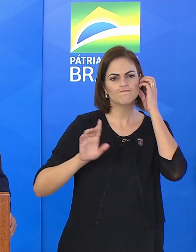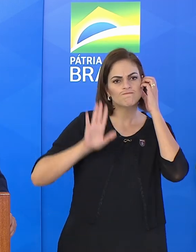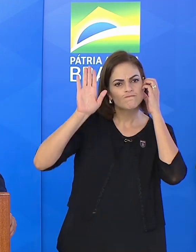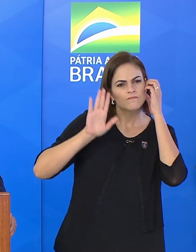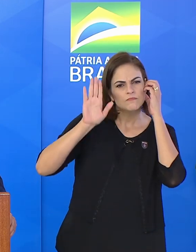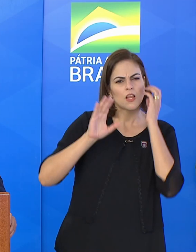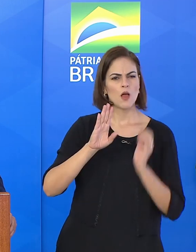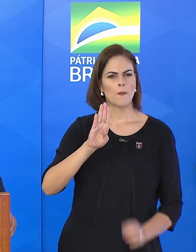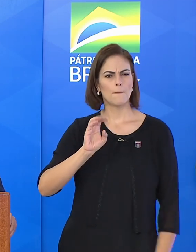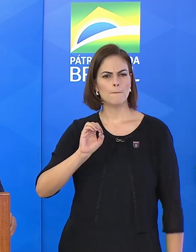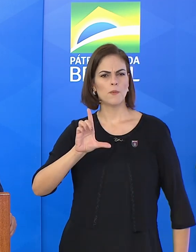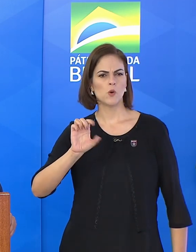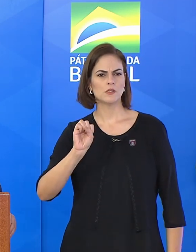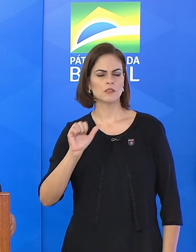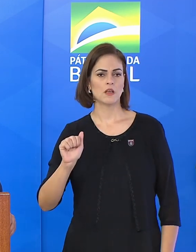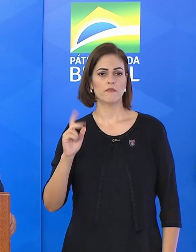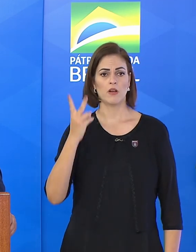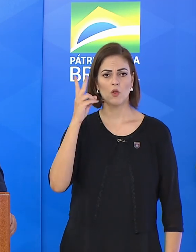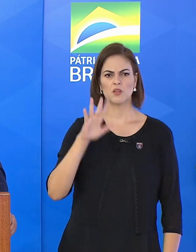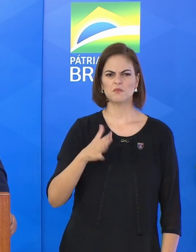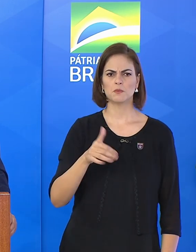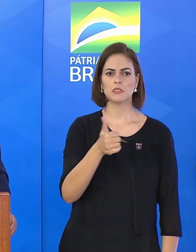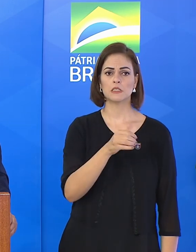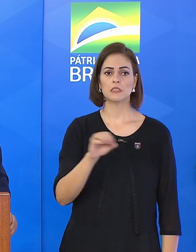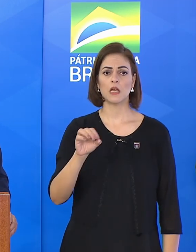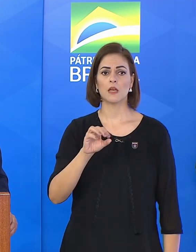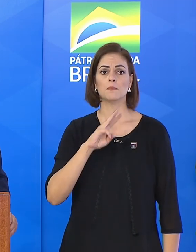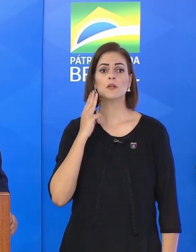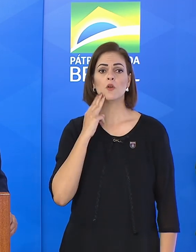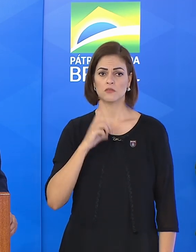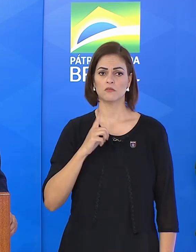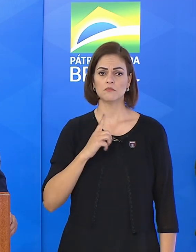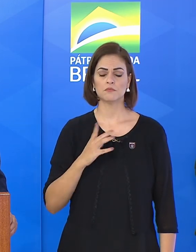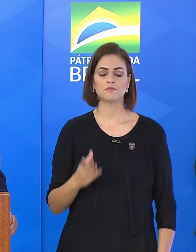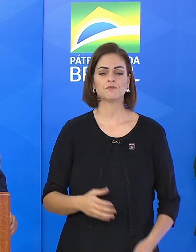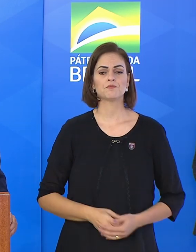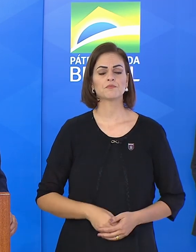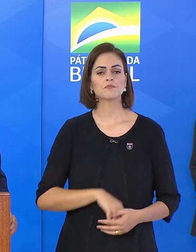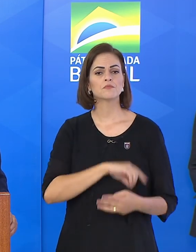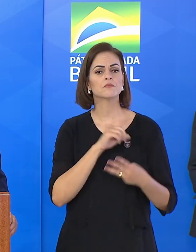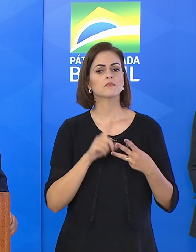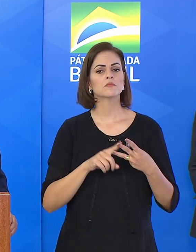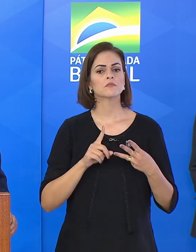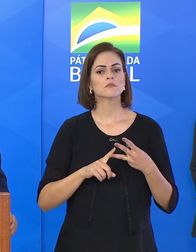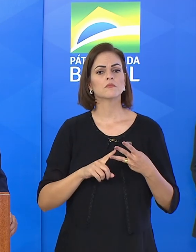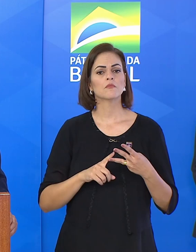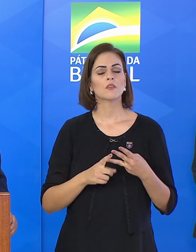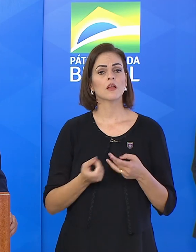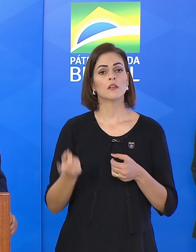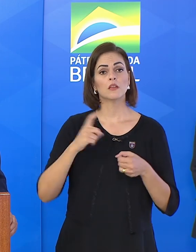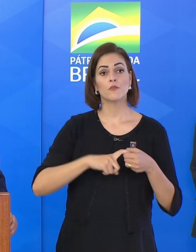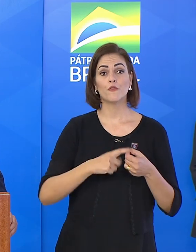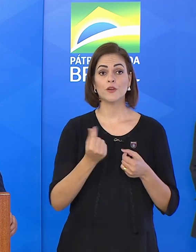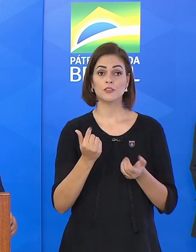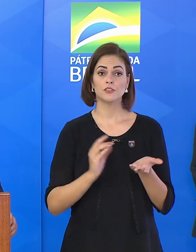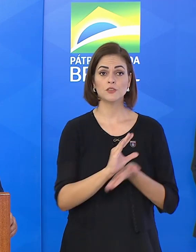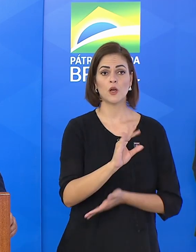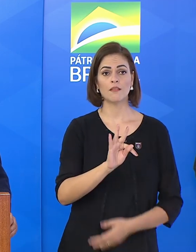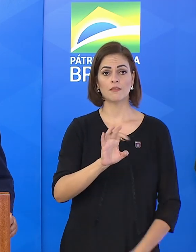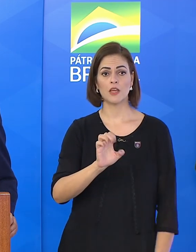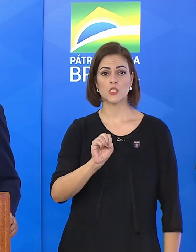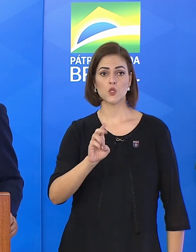na ordem de 100 bilhões de reais. Terceira meta, concluir a devolução de recursos ao Tesouro Nacional